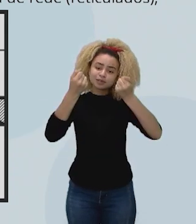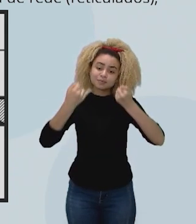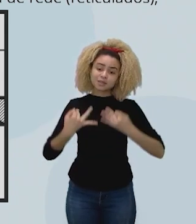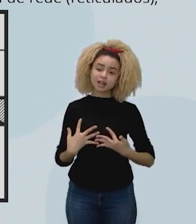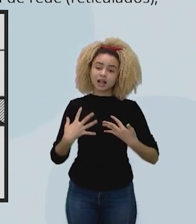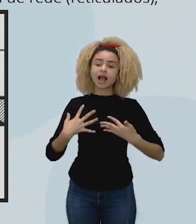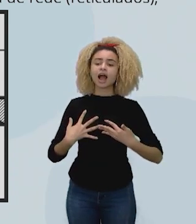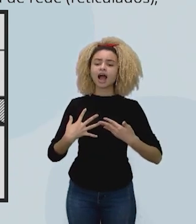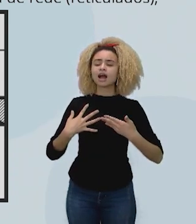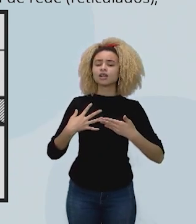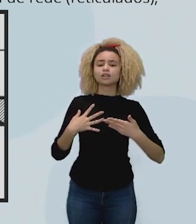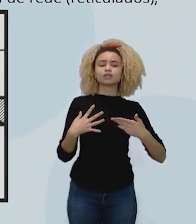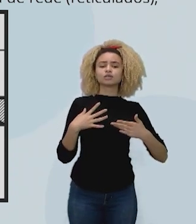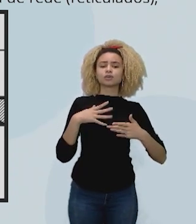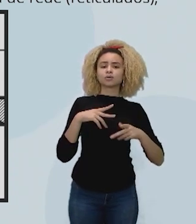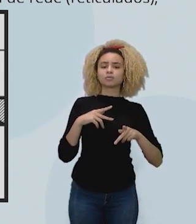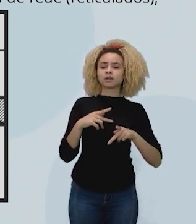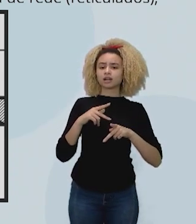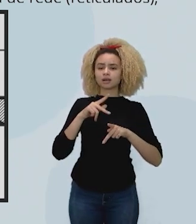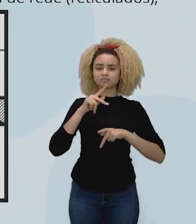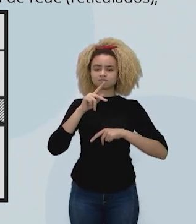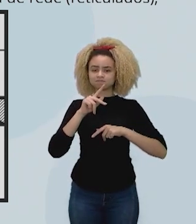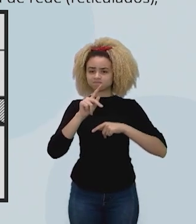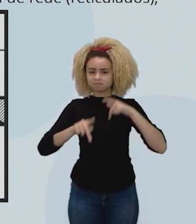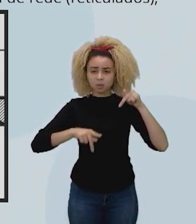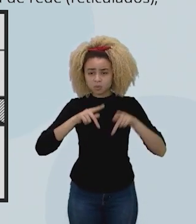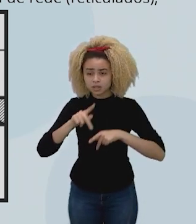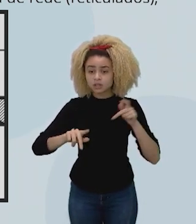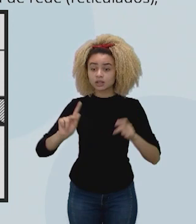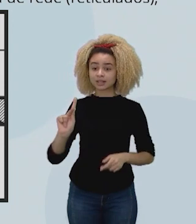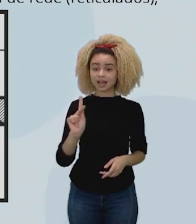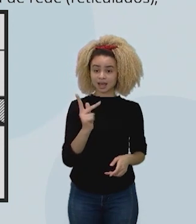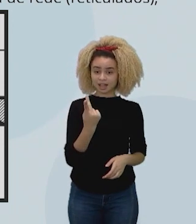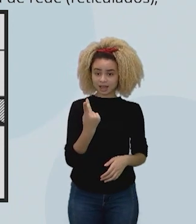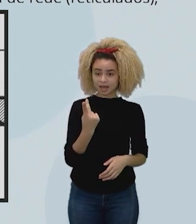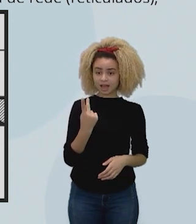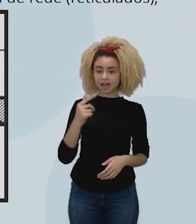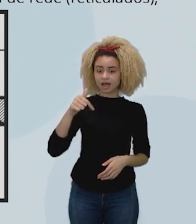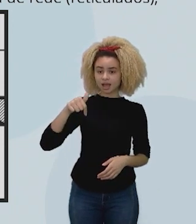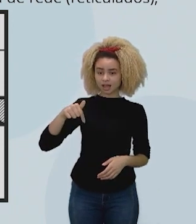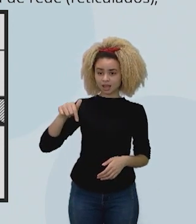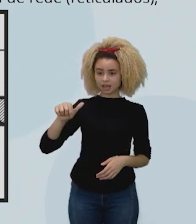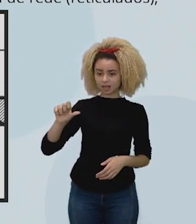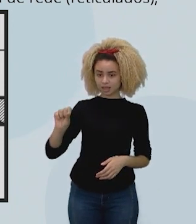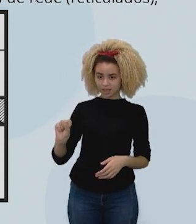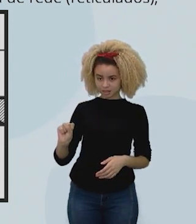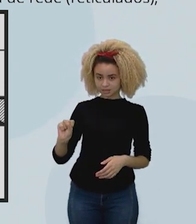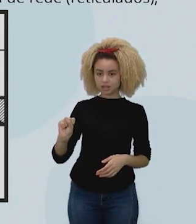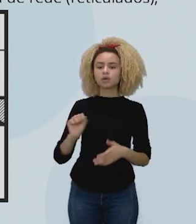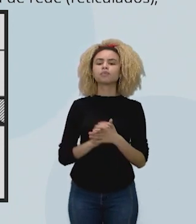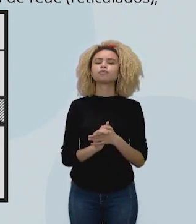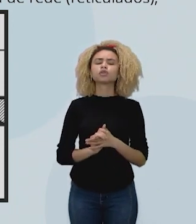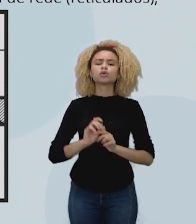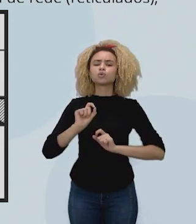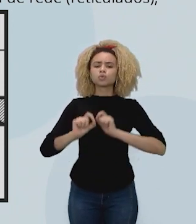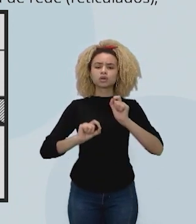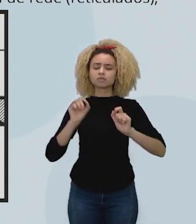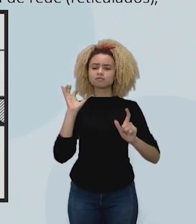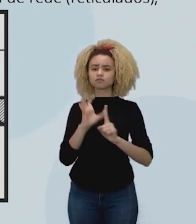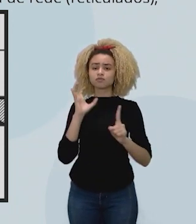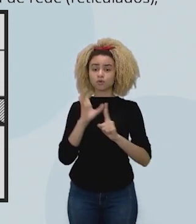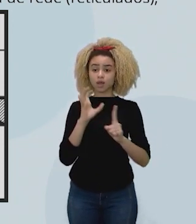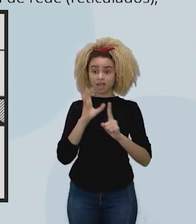na popularização das HQs, né? E nessa questão aí, dessa influência muito grande, né, da pop